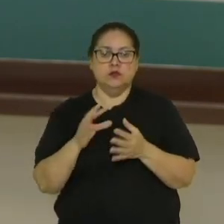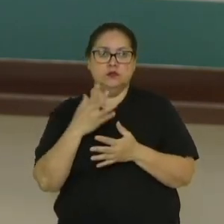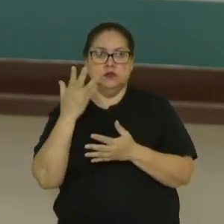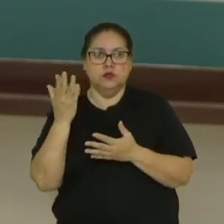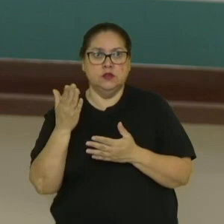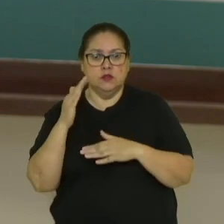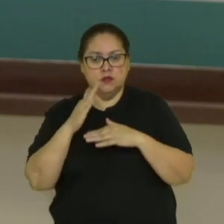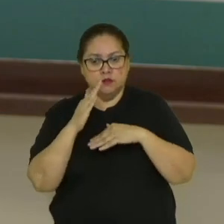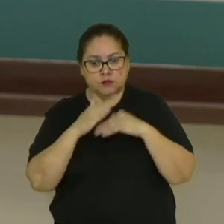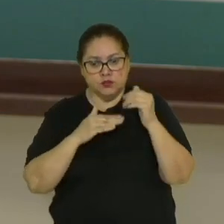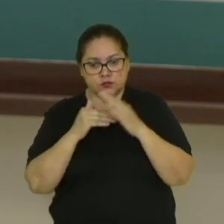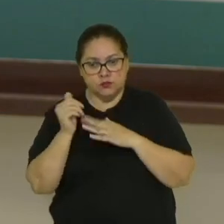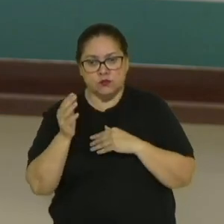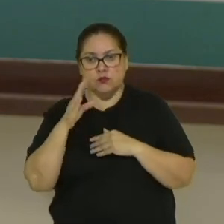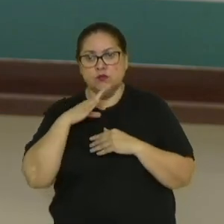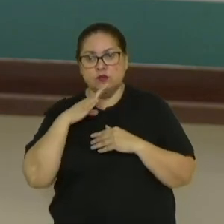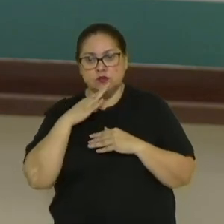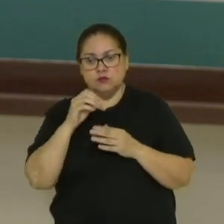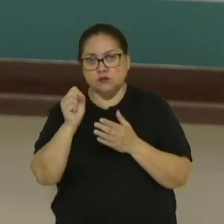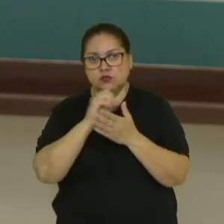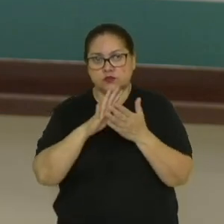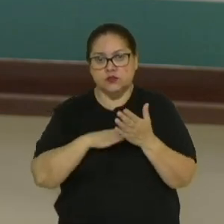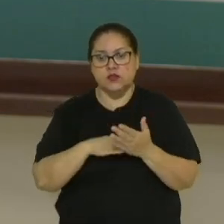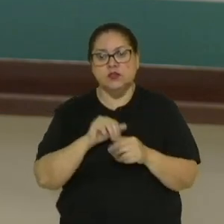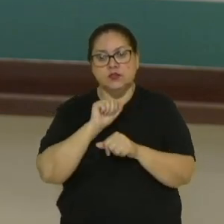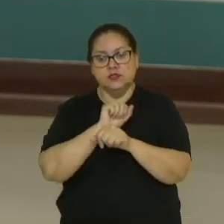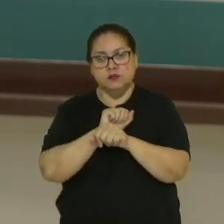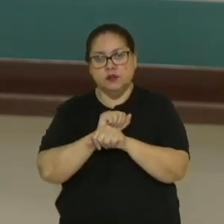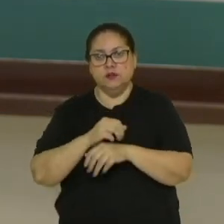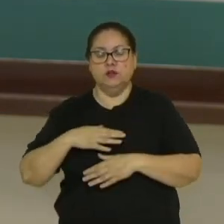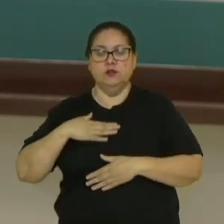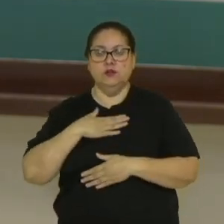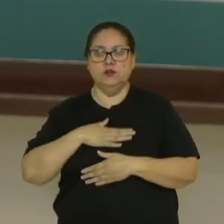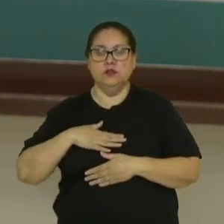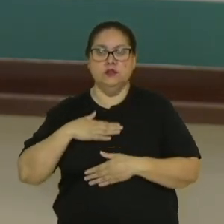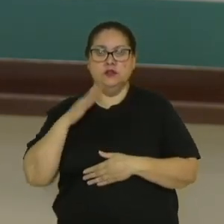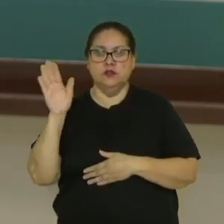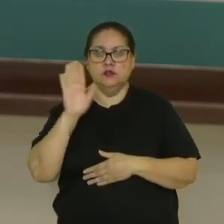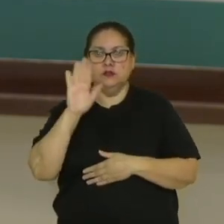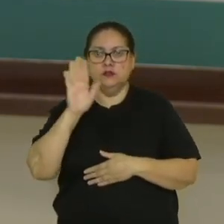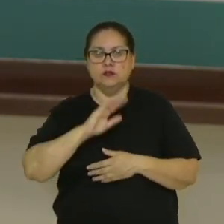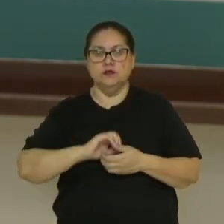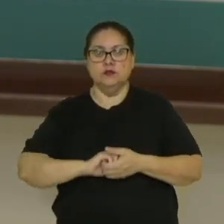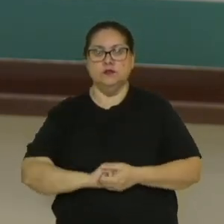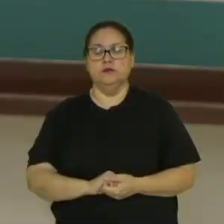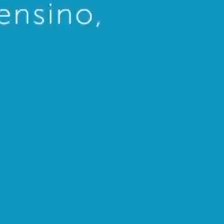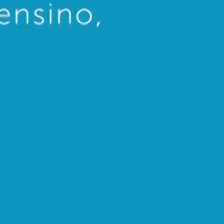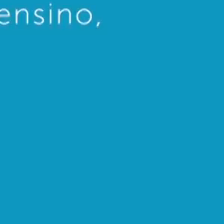Praticamos o conhecimento por meio de atividades. Espero que vocês tenham gostado e até breve!